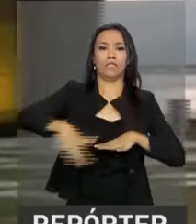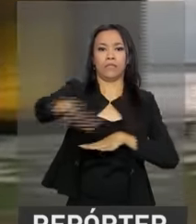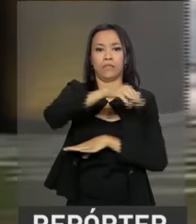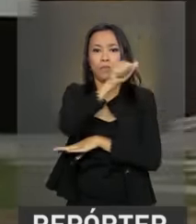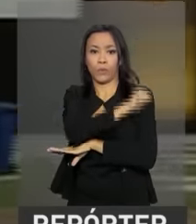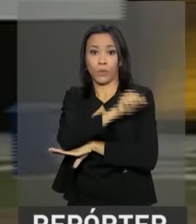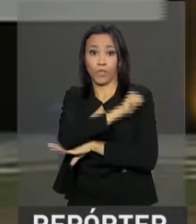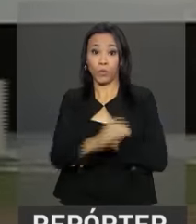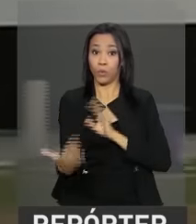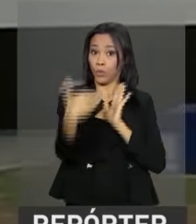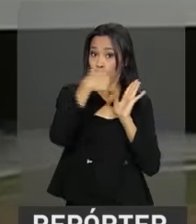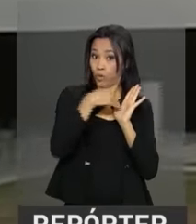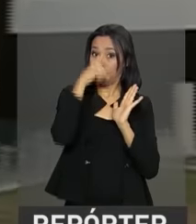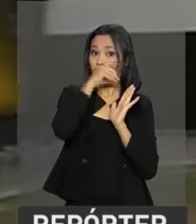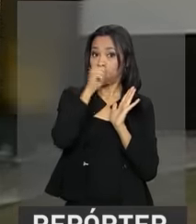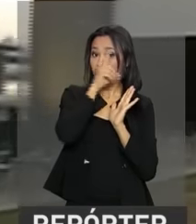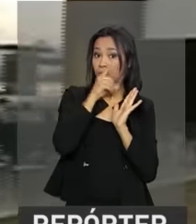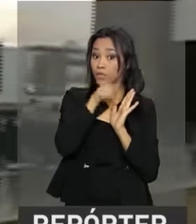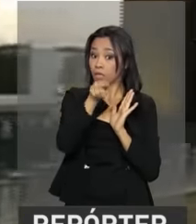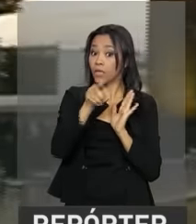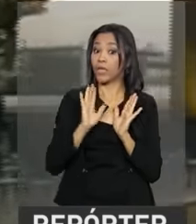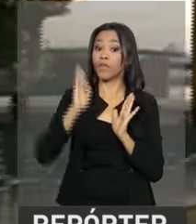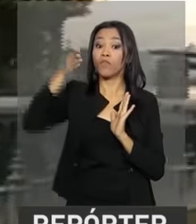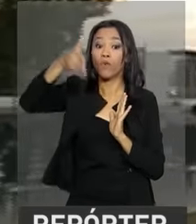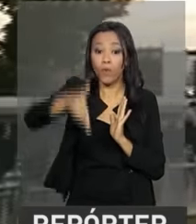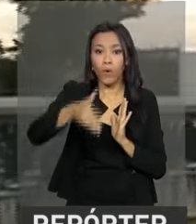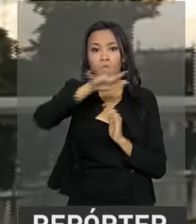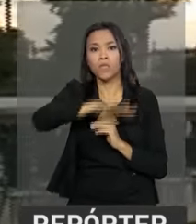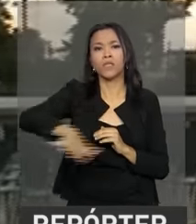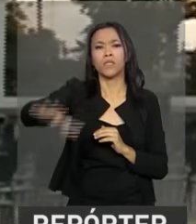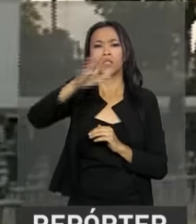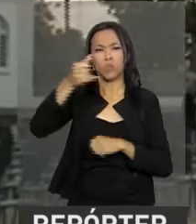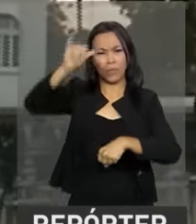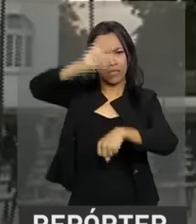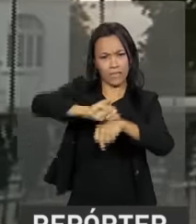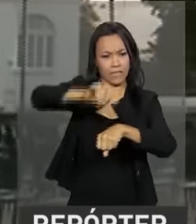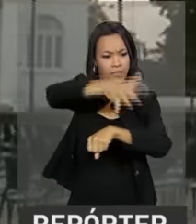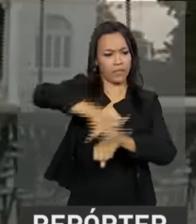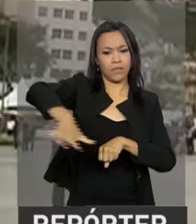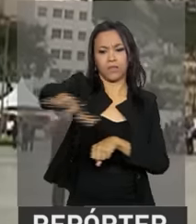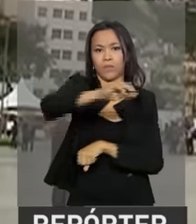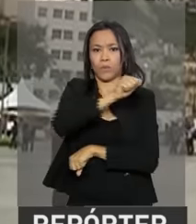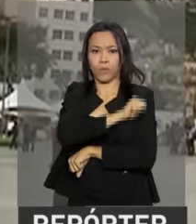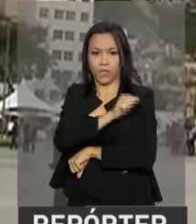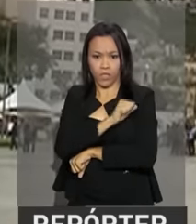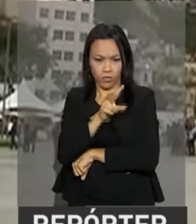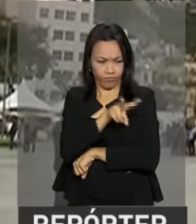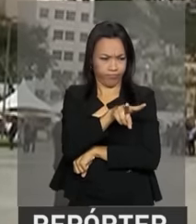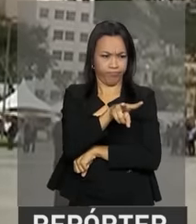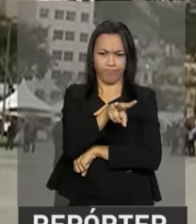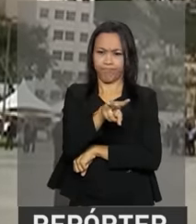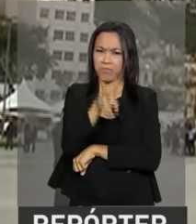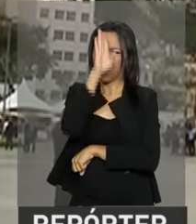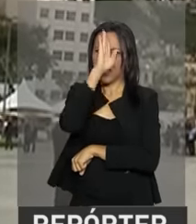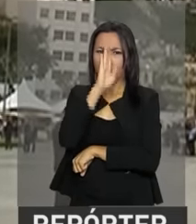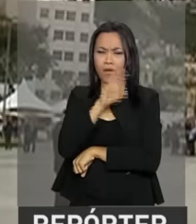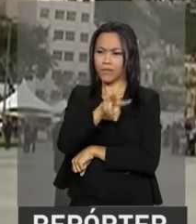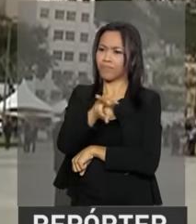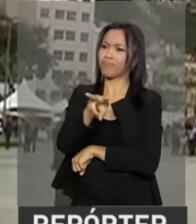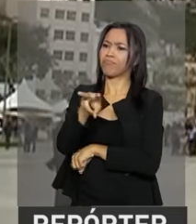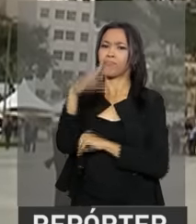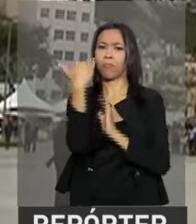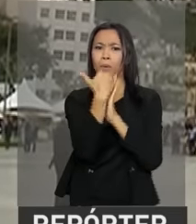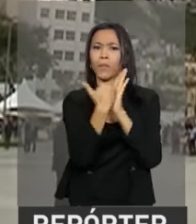último final de semana quem passou pela Zona Portuária no centro da capital Fluminense Pode conferir de graça a